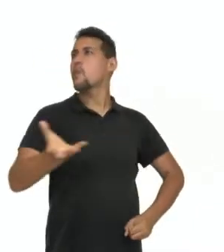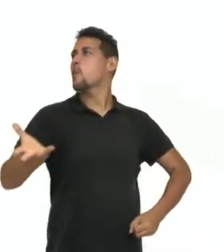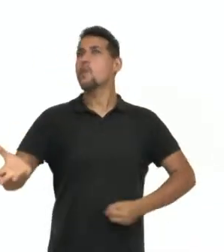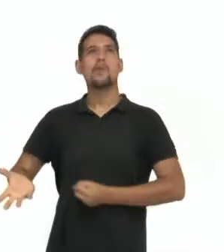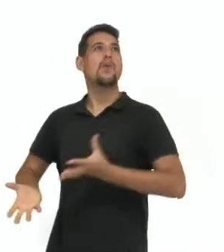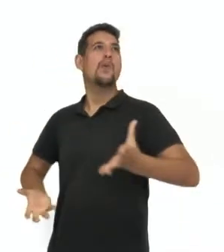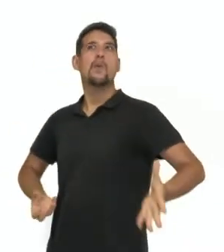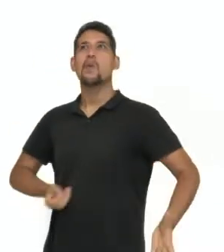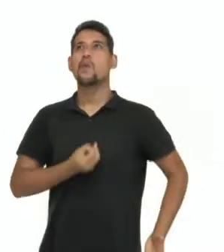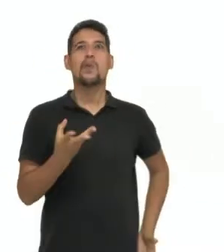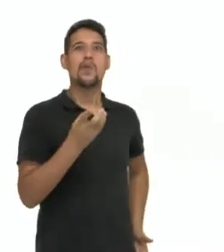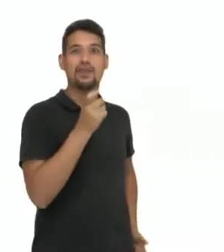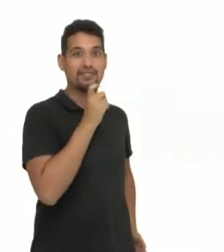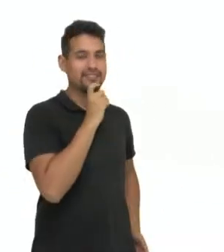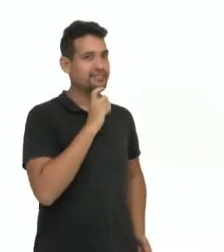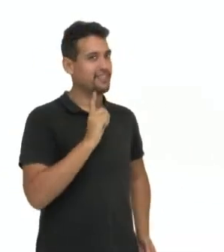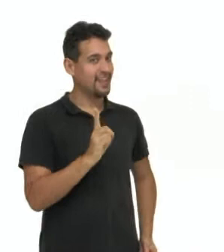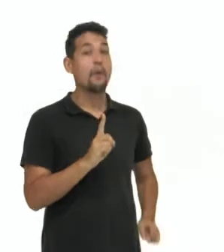temos quem?